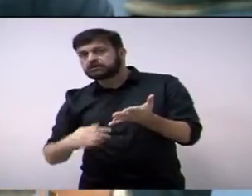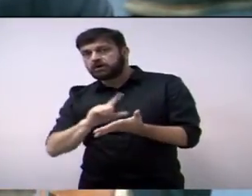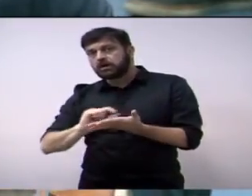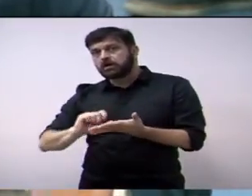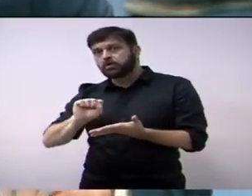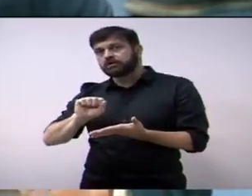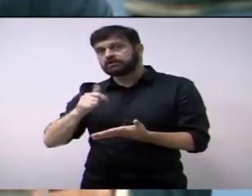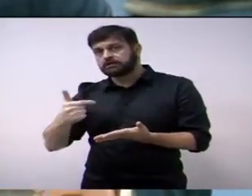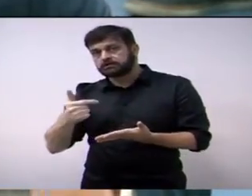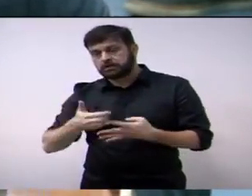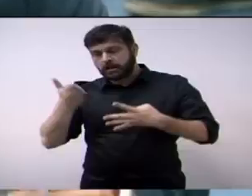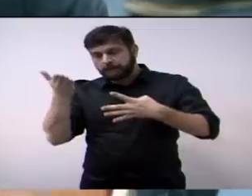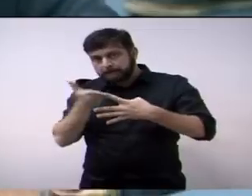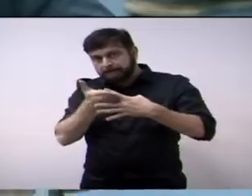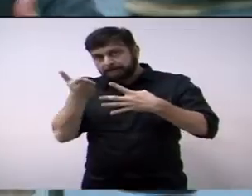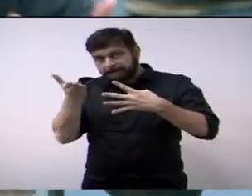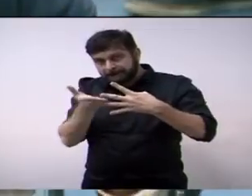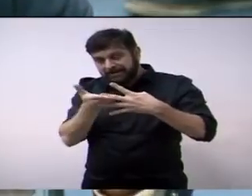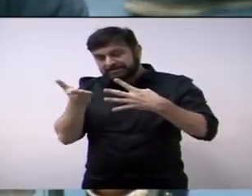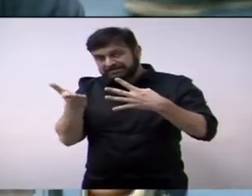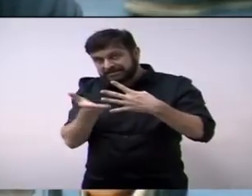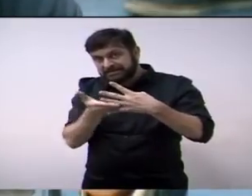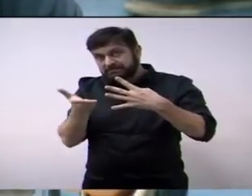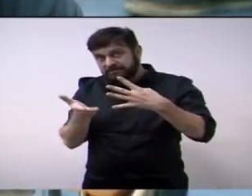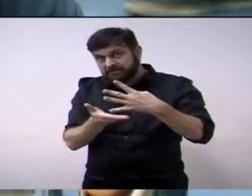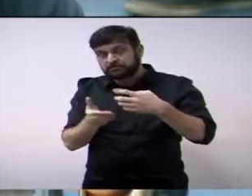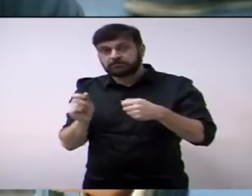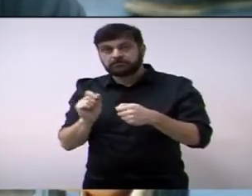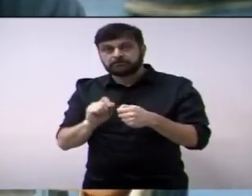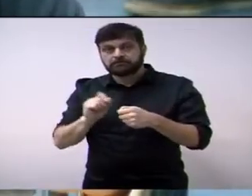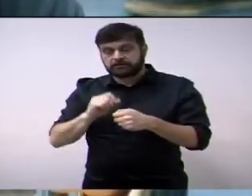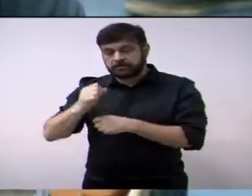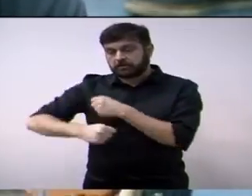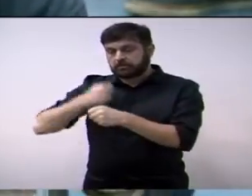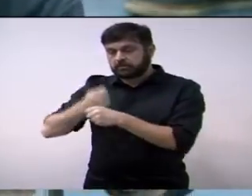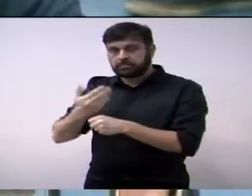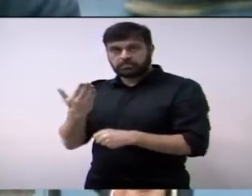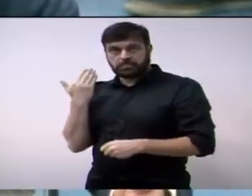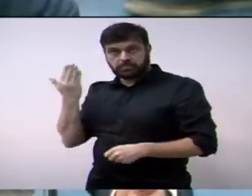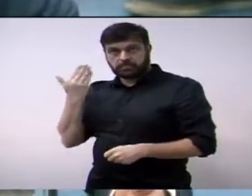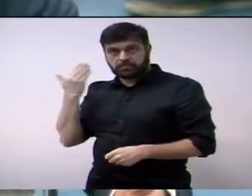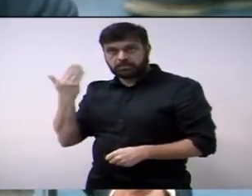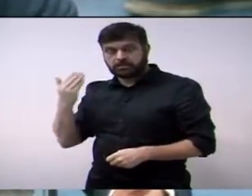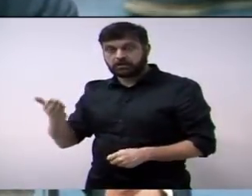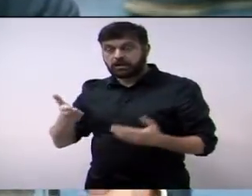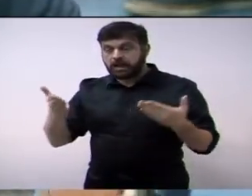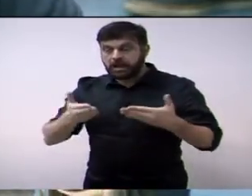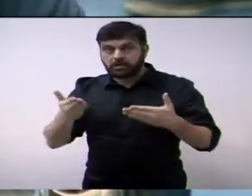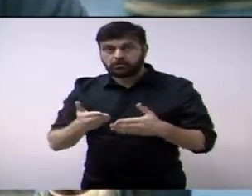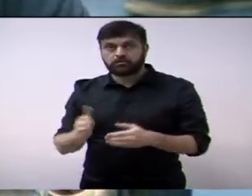o parcelamento que foi feito, que tinha sido feito no ano passado, e agora recente,